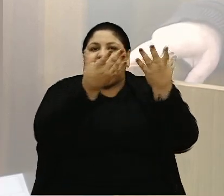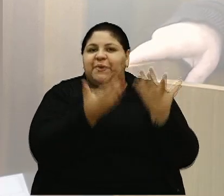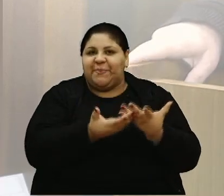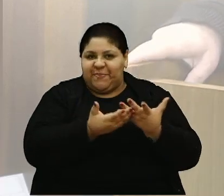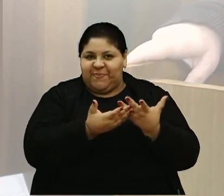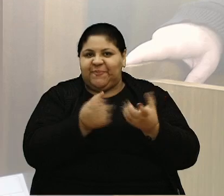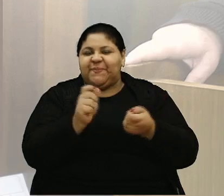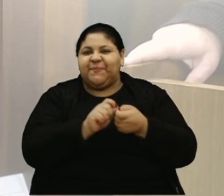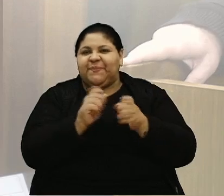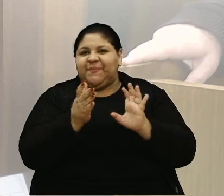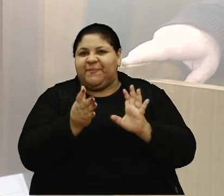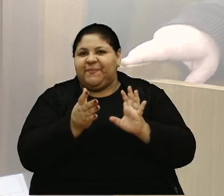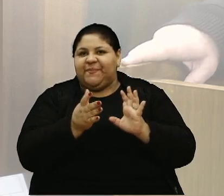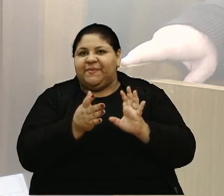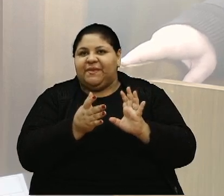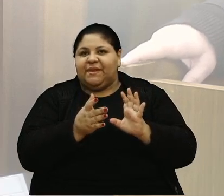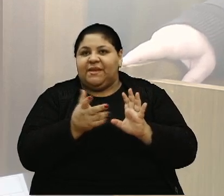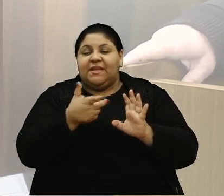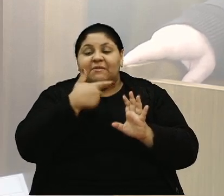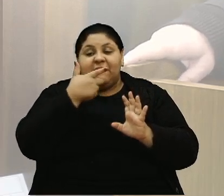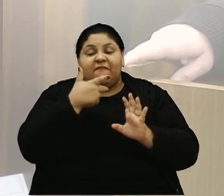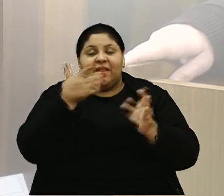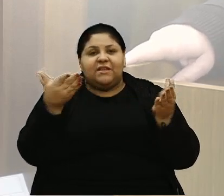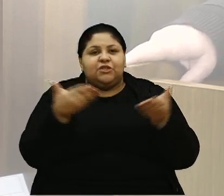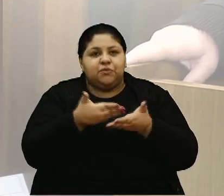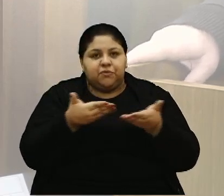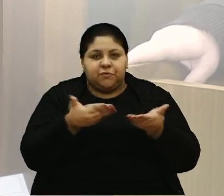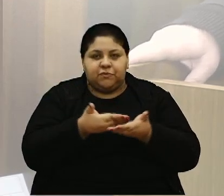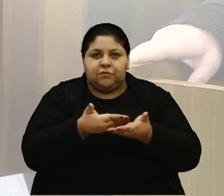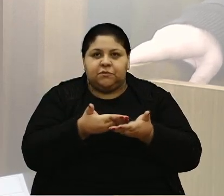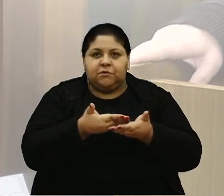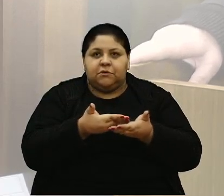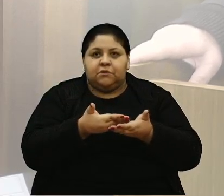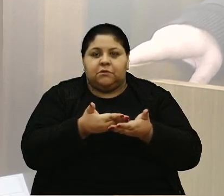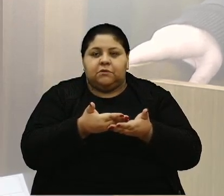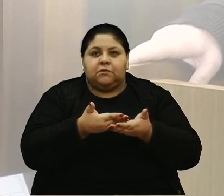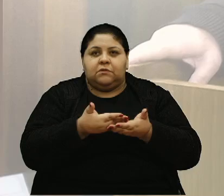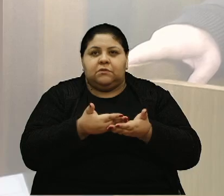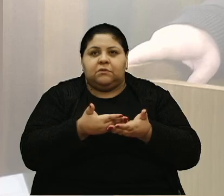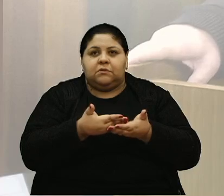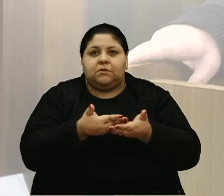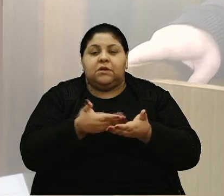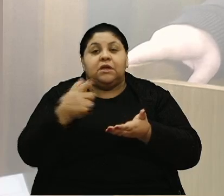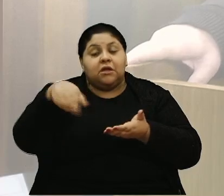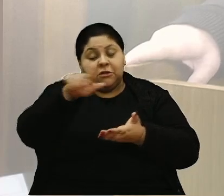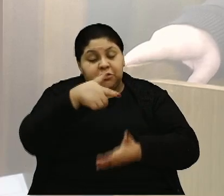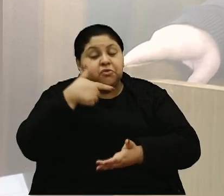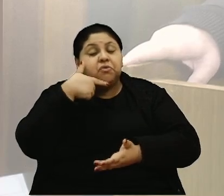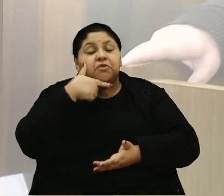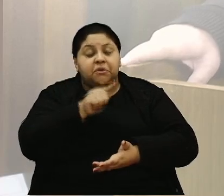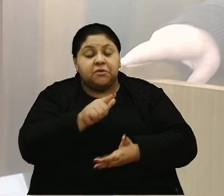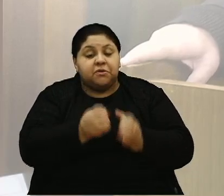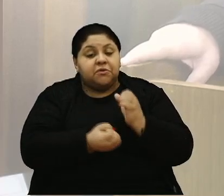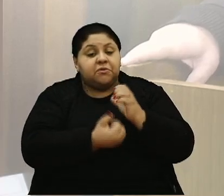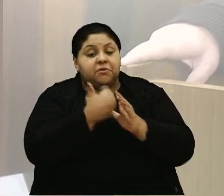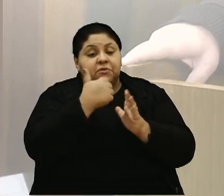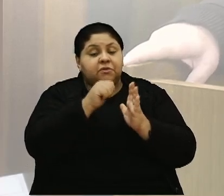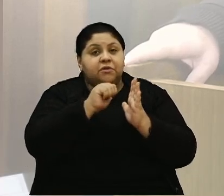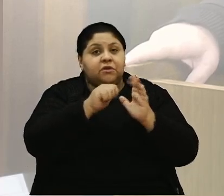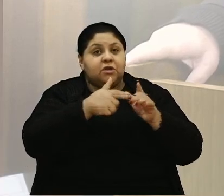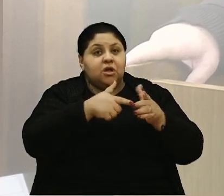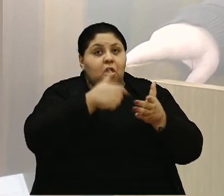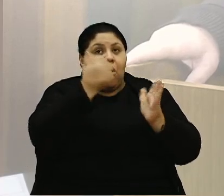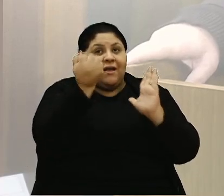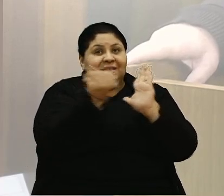fazer. Então esse é o meu destaque de hoje. Eu faço votos que a gente consiga criar o selo Bauru de